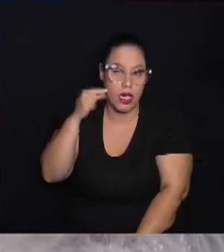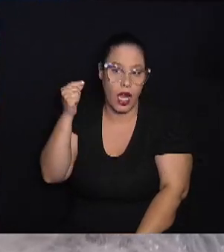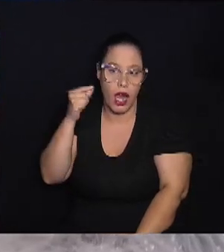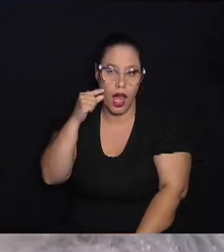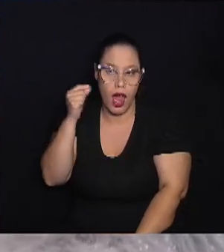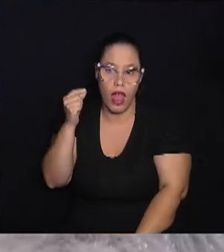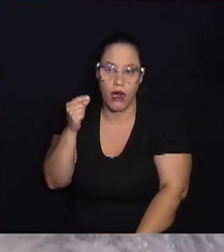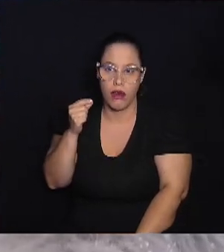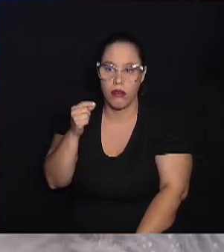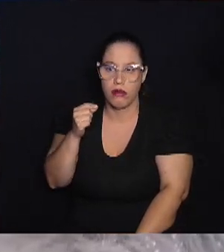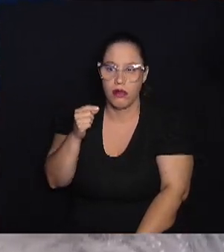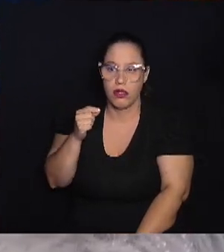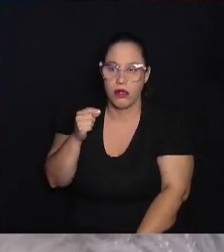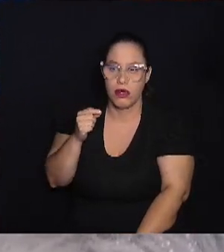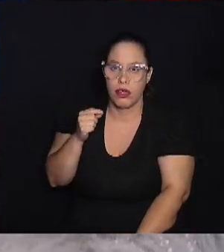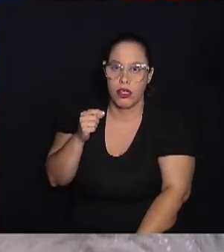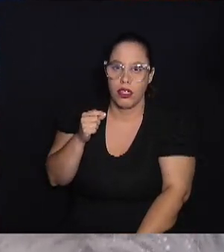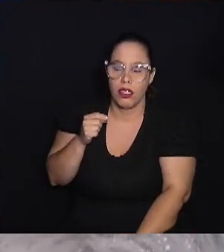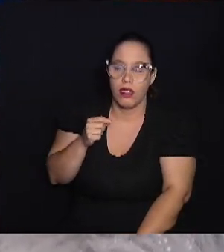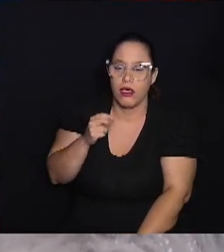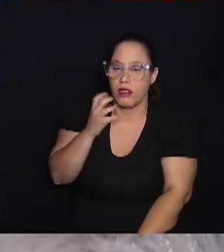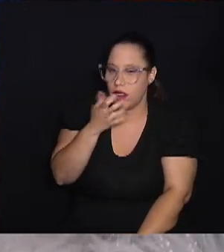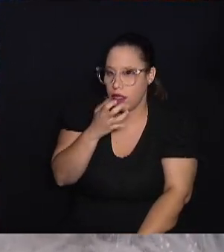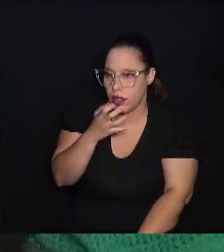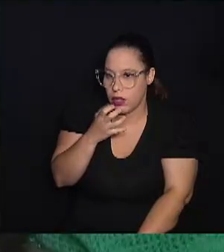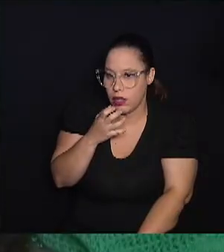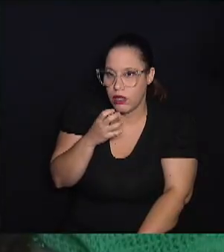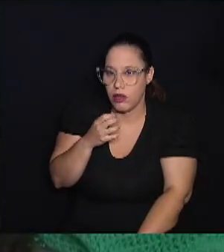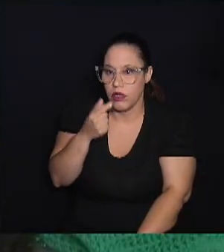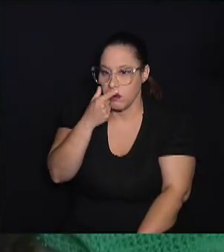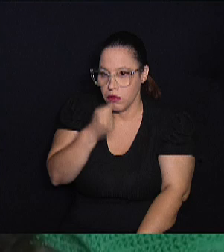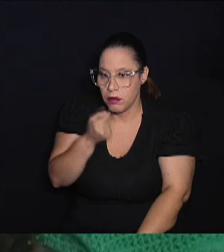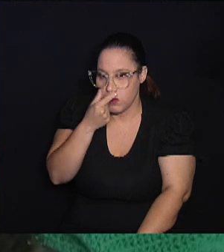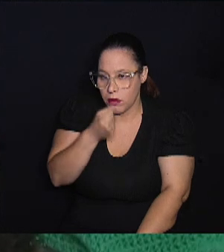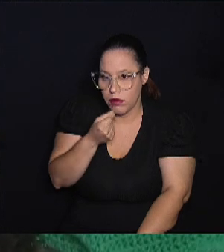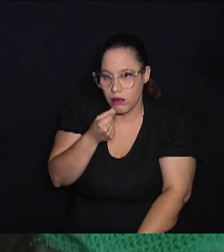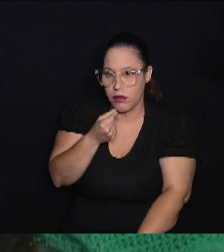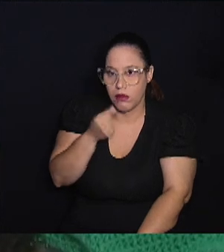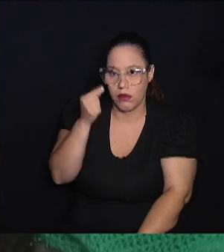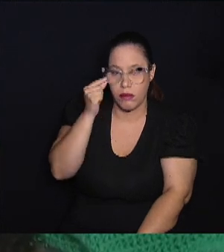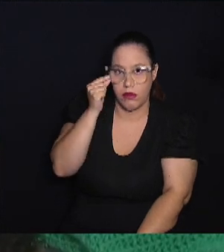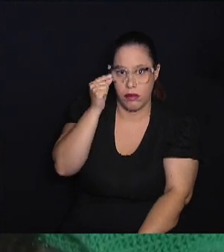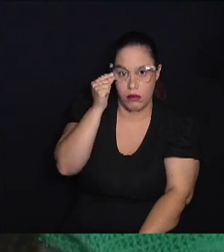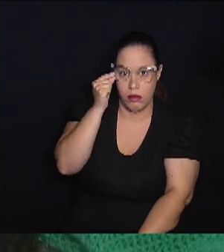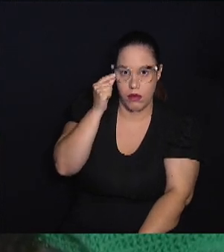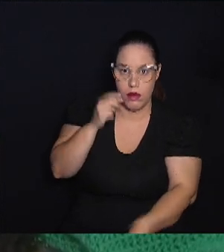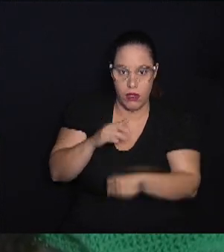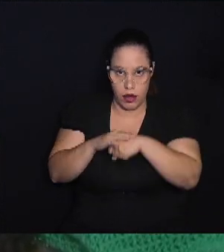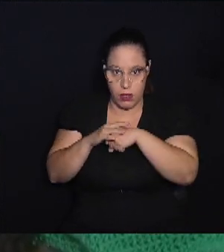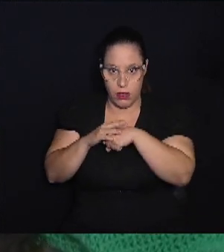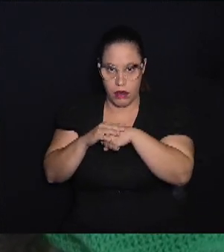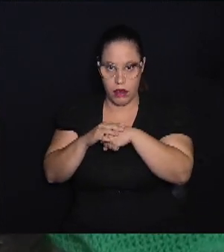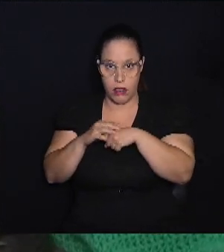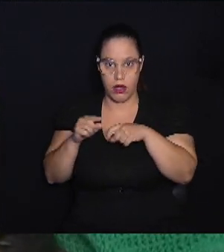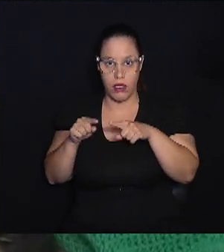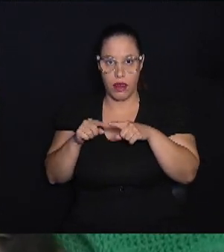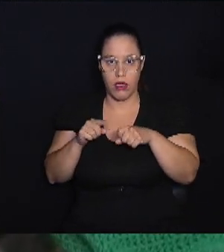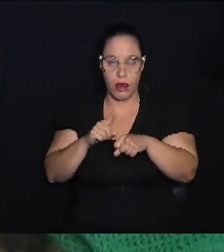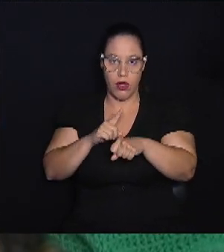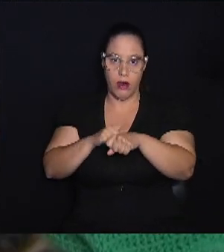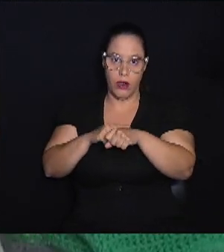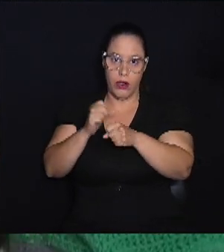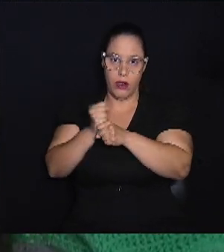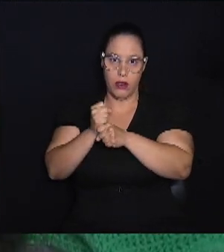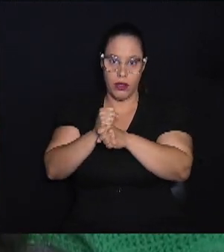idosos podem estar mais suscetíveis a doenças como a gripe. Nesse período do ano, que são os períodos mais frios, a gente tem uma